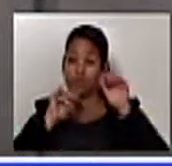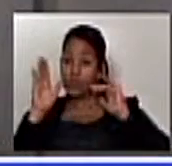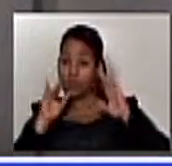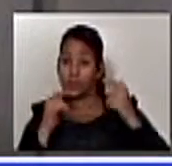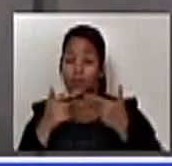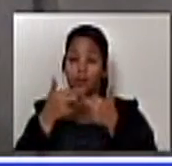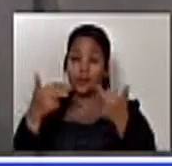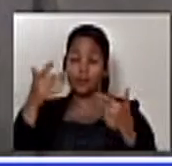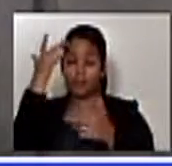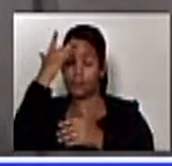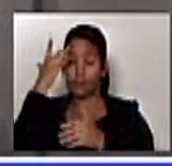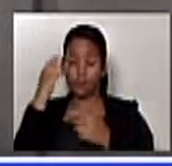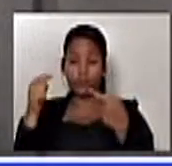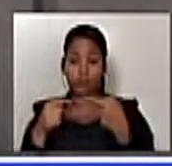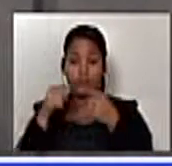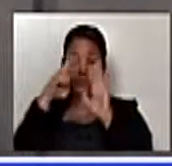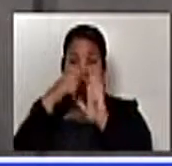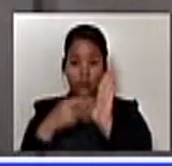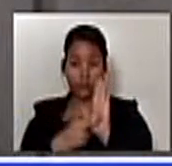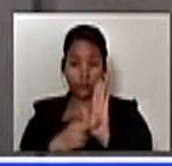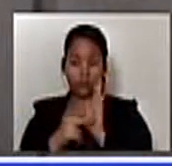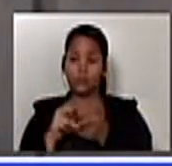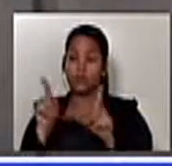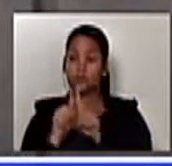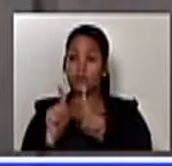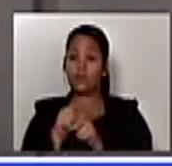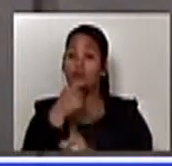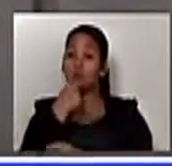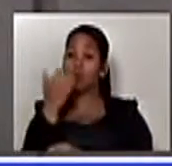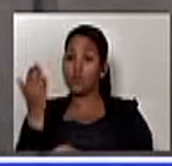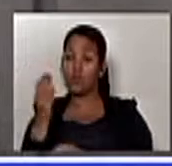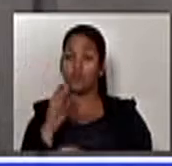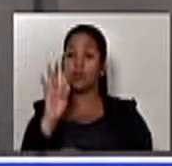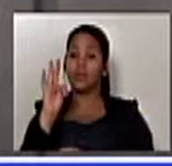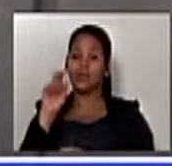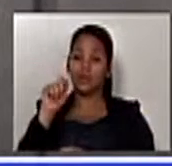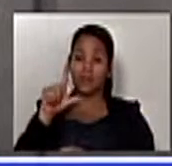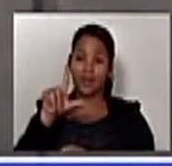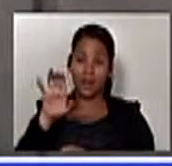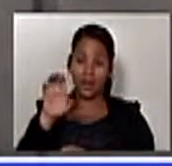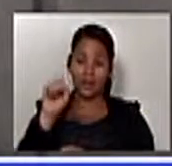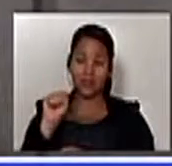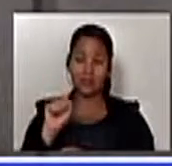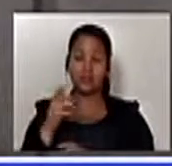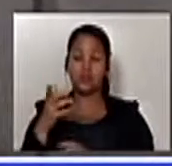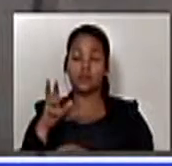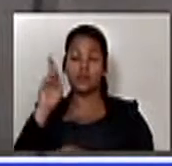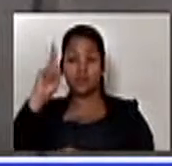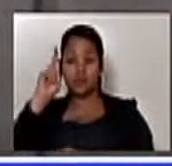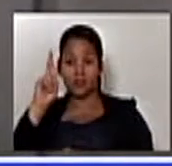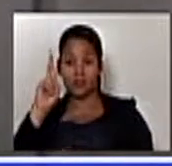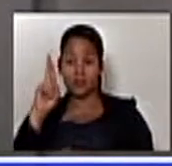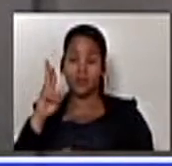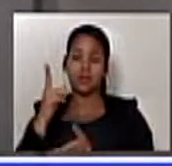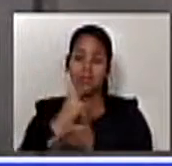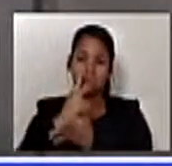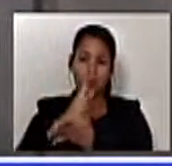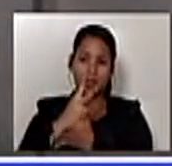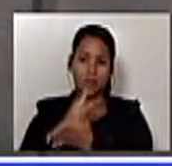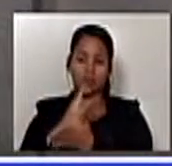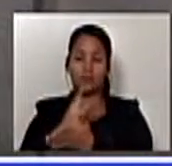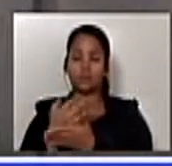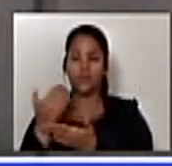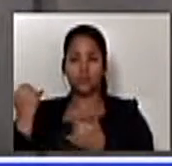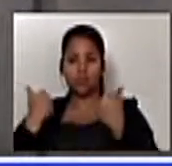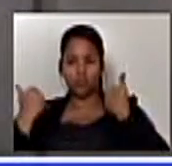legais, ao Thales Menezes, que sempre está junto conosco, e essa equipe faz com que a gente possa estar respaldado de uma forma